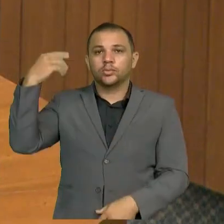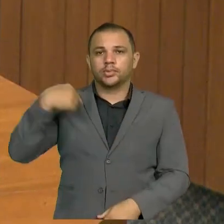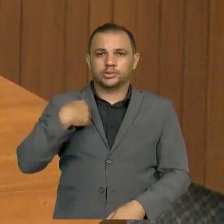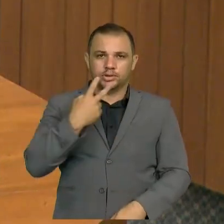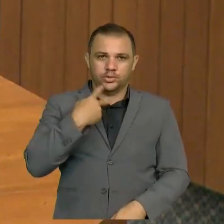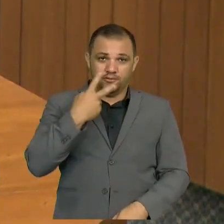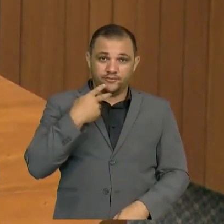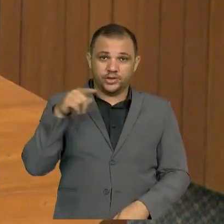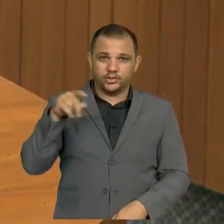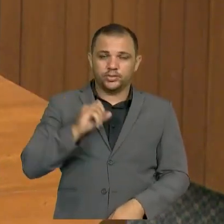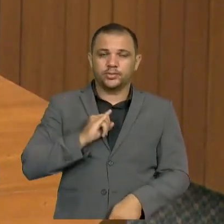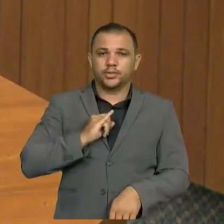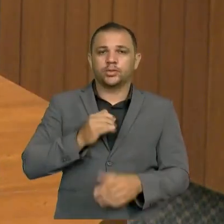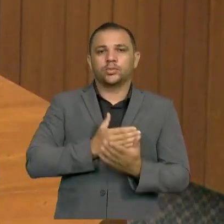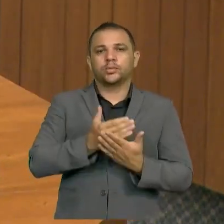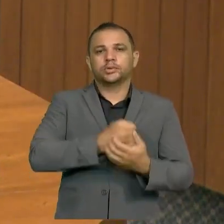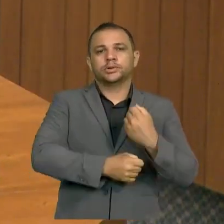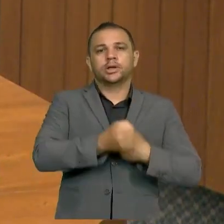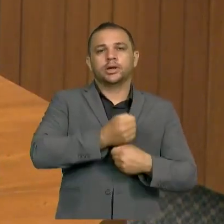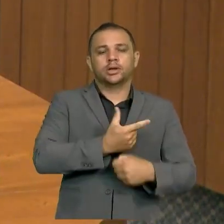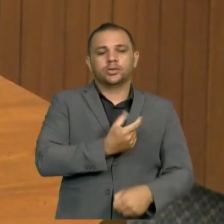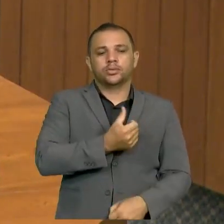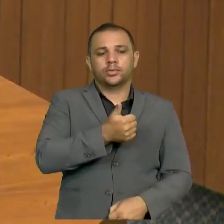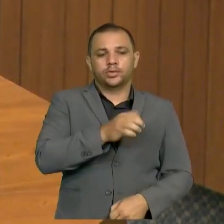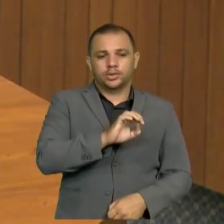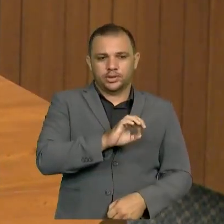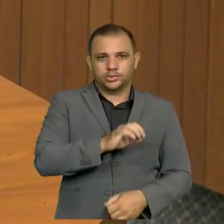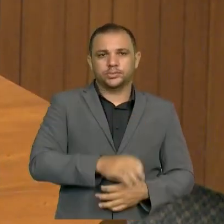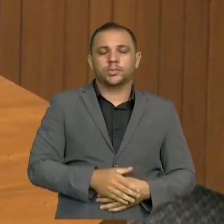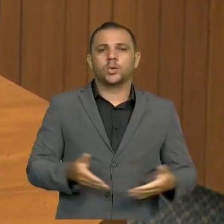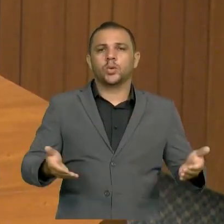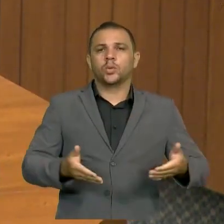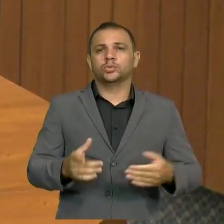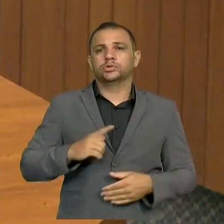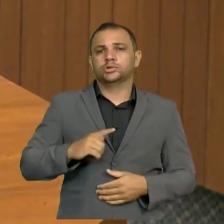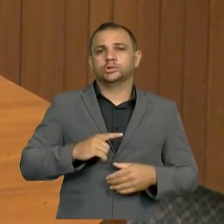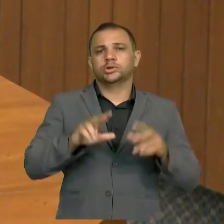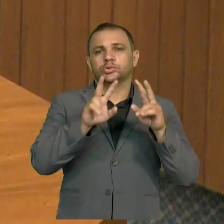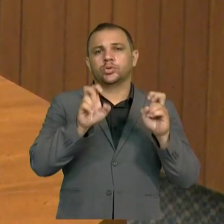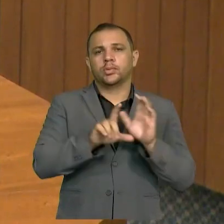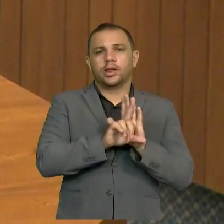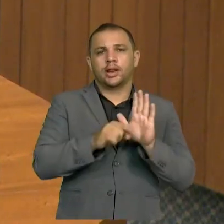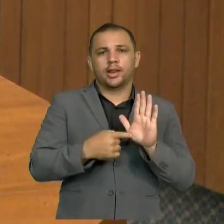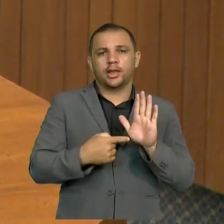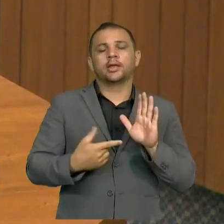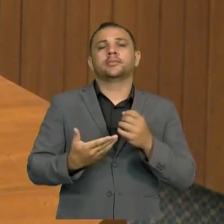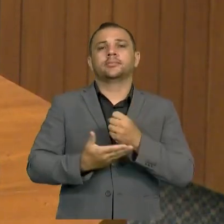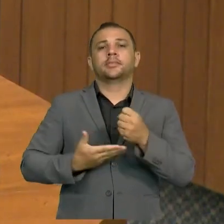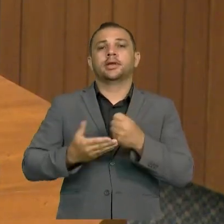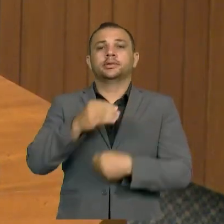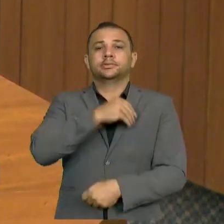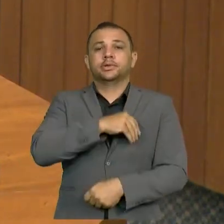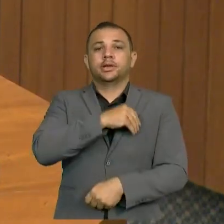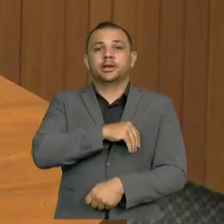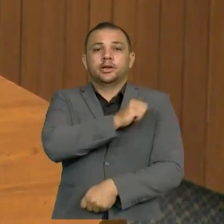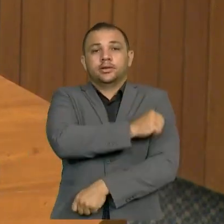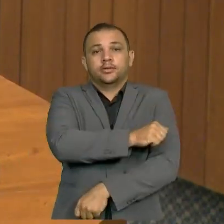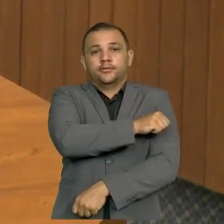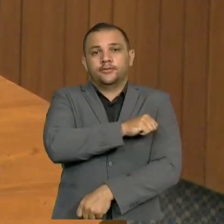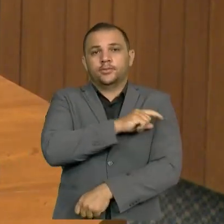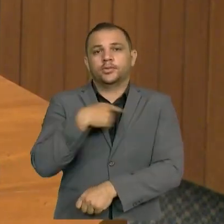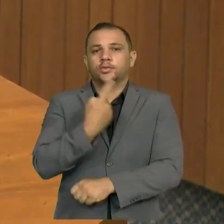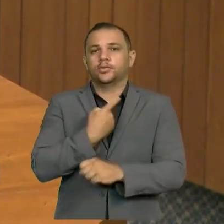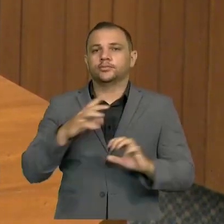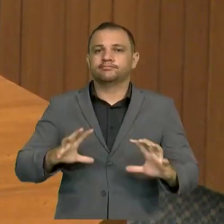deputado André, eu comecei em 2010 e hoje, com toda a questão legal hoje do piso salarial dos enfermeiros, ele comemora junto com